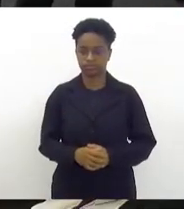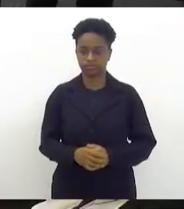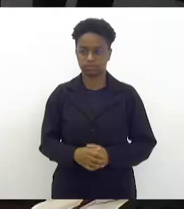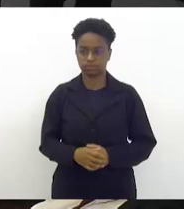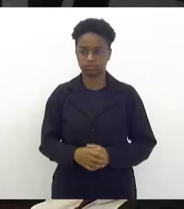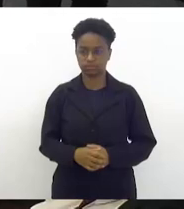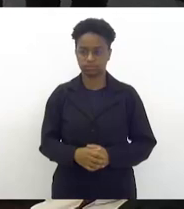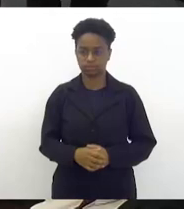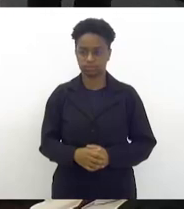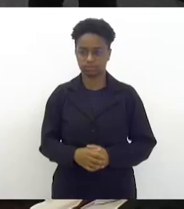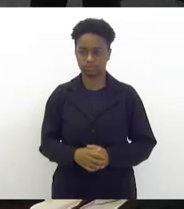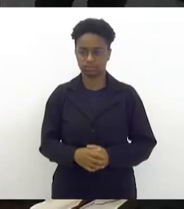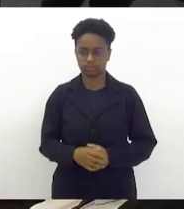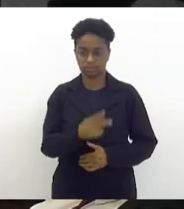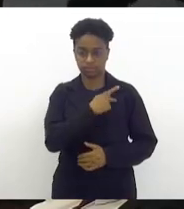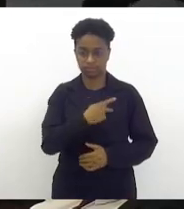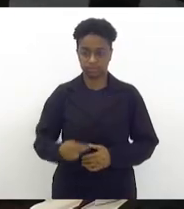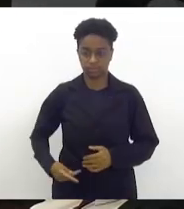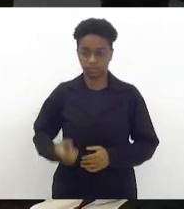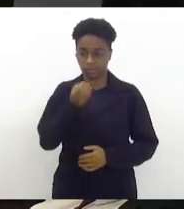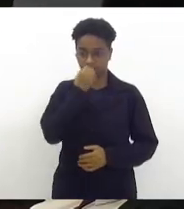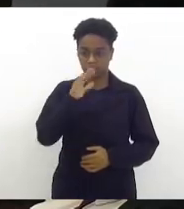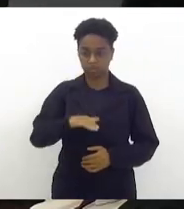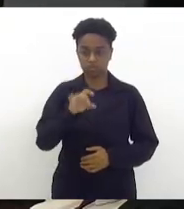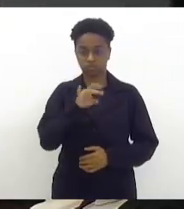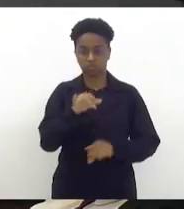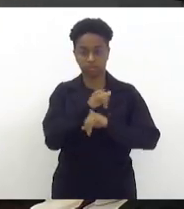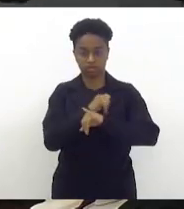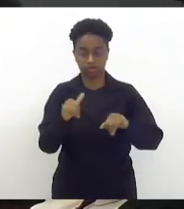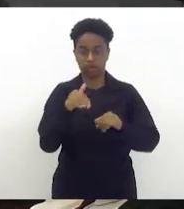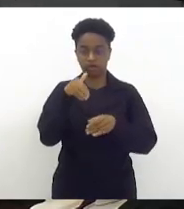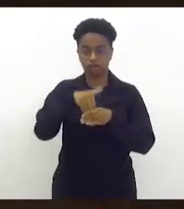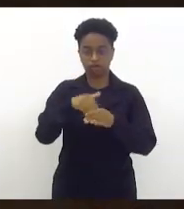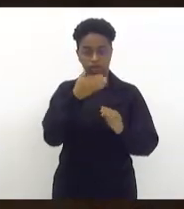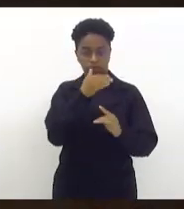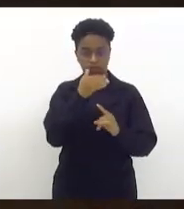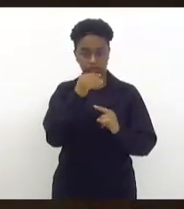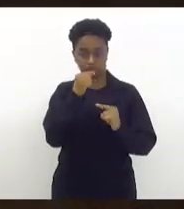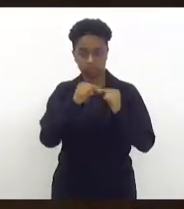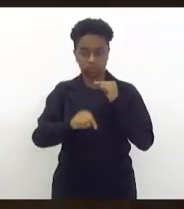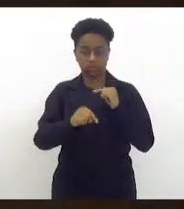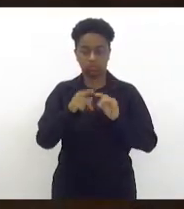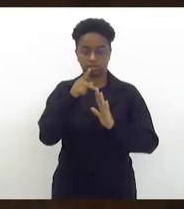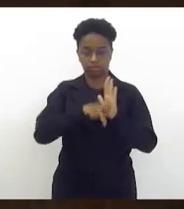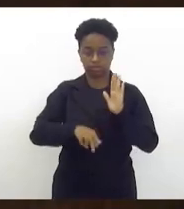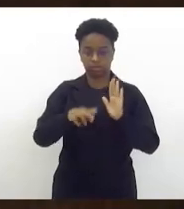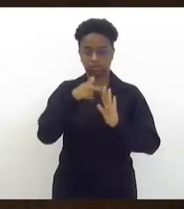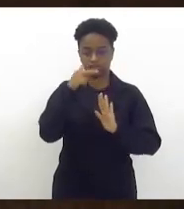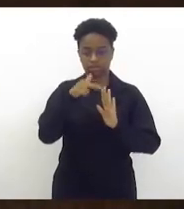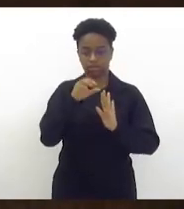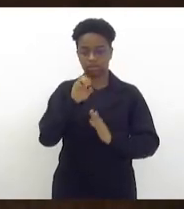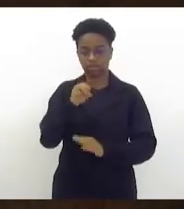tarde. Somente para declarar o voto contrário ao projeto de resolução